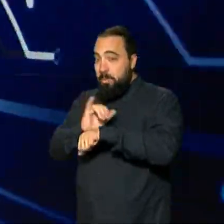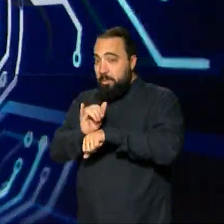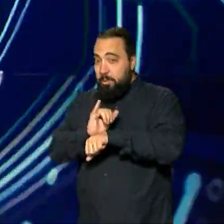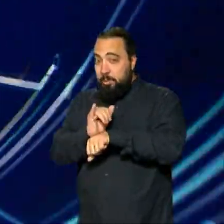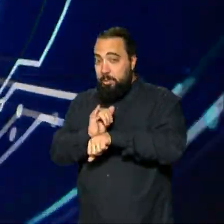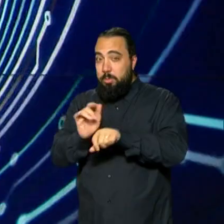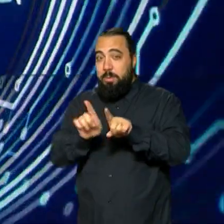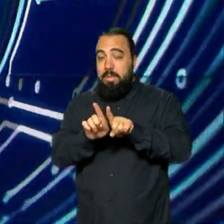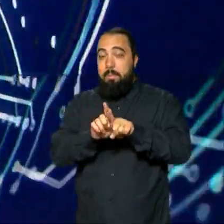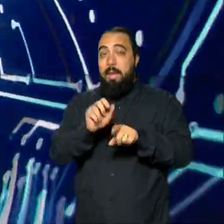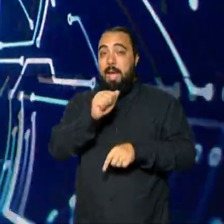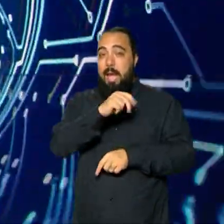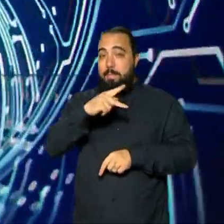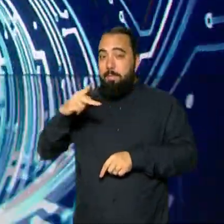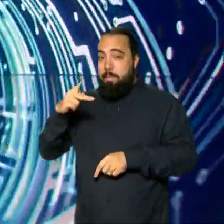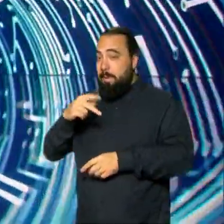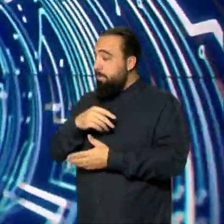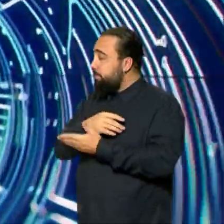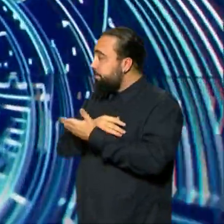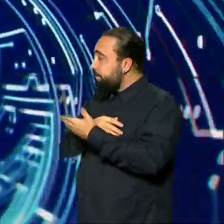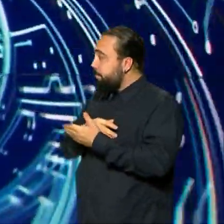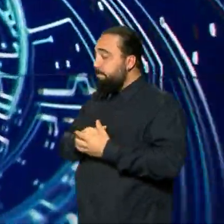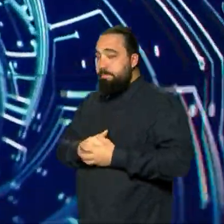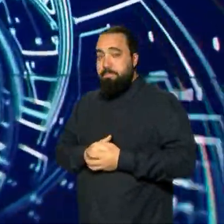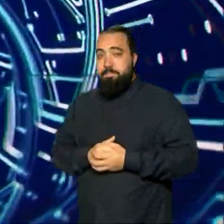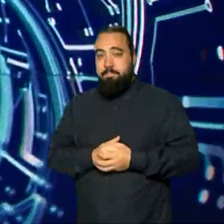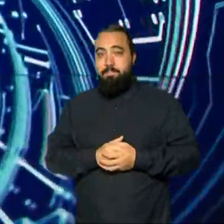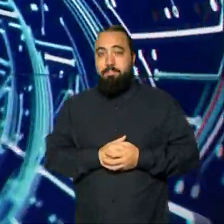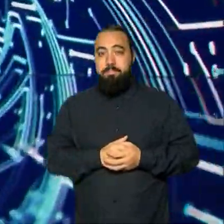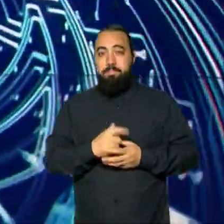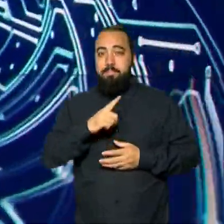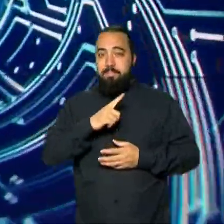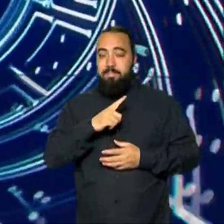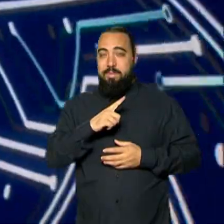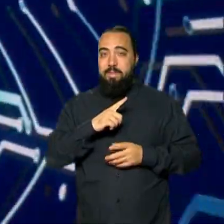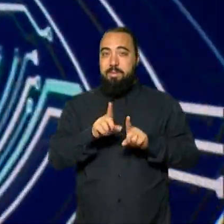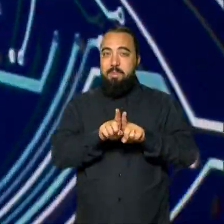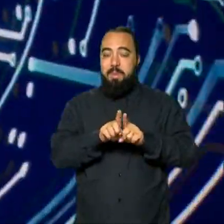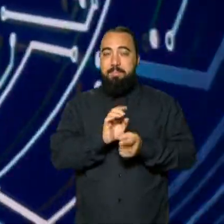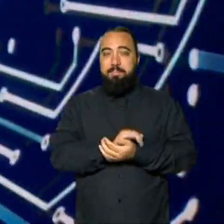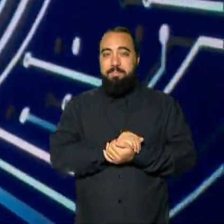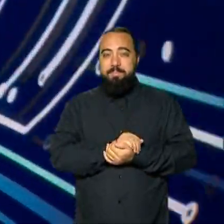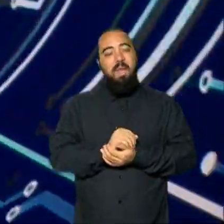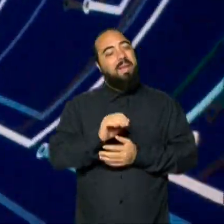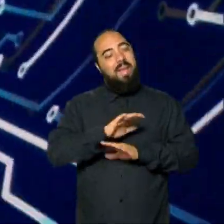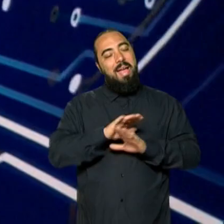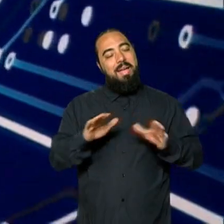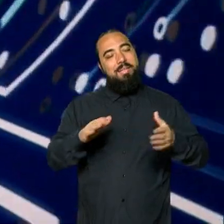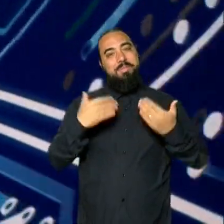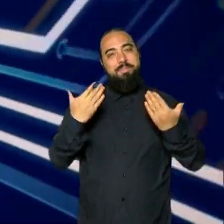YouTube ou acompanhar tudo pelo aplicativo TV Brasil Play. É isso aí, pessoal.